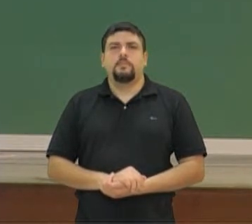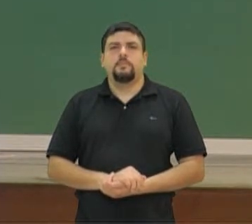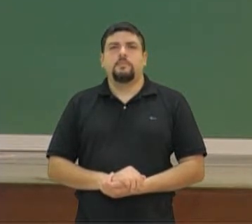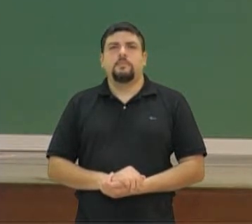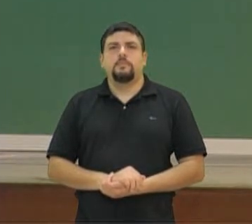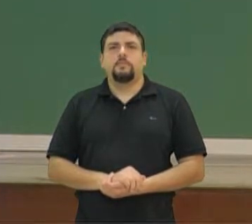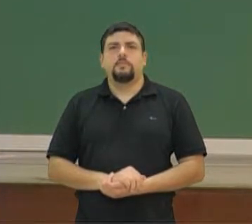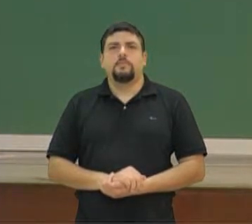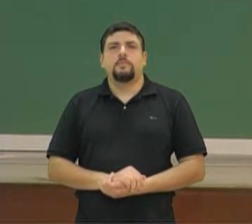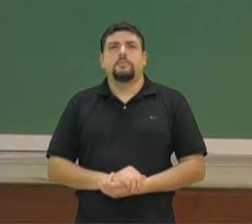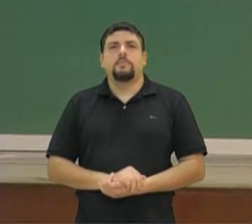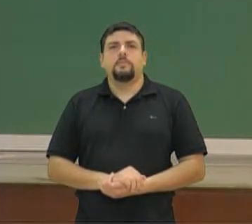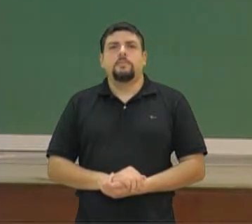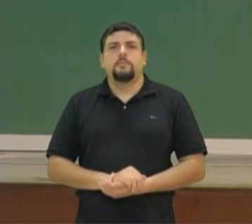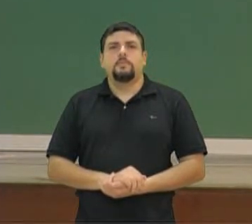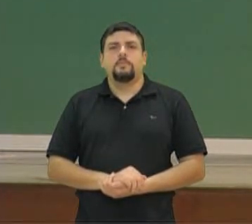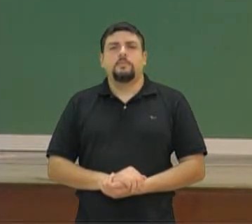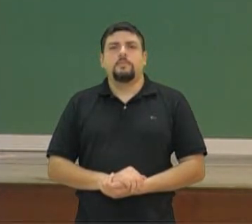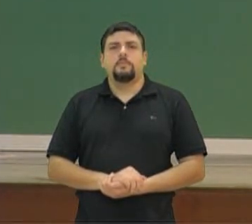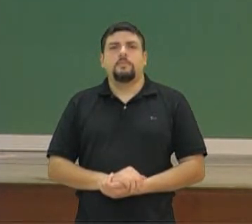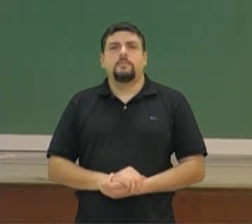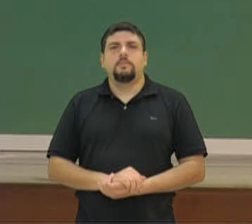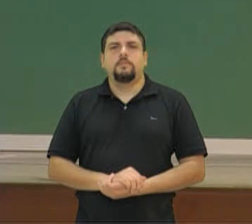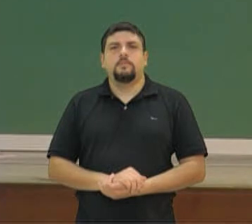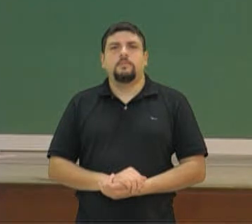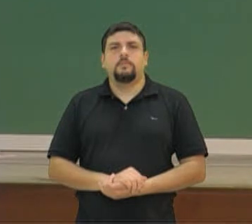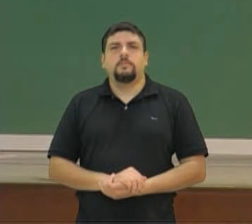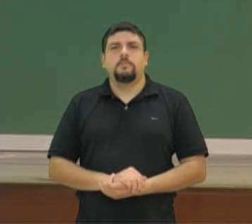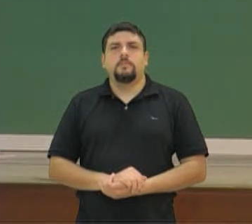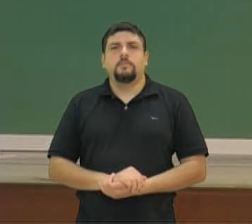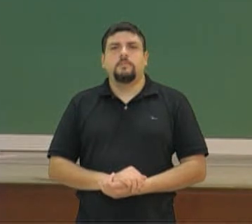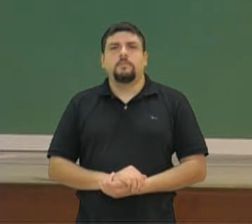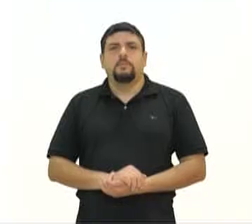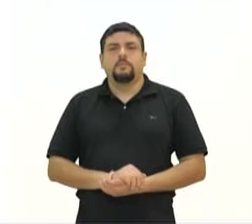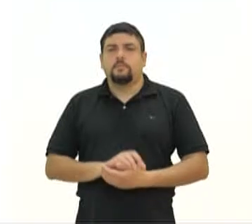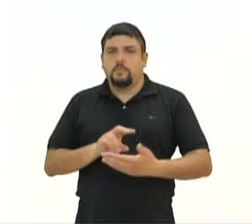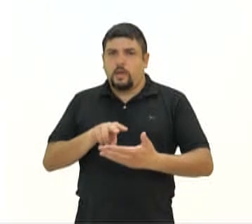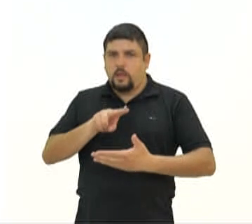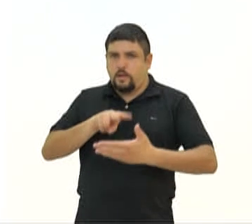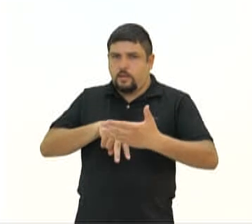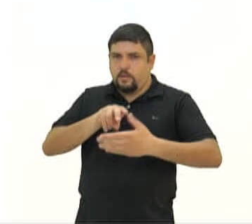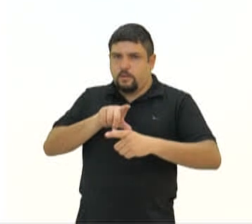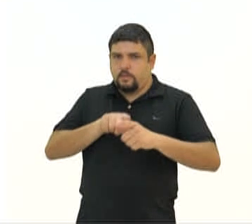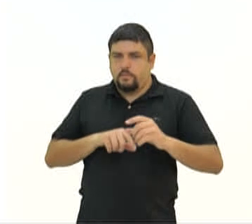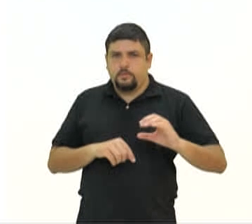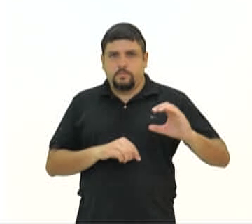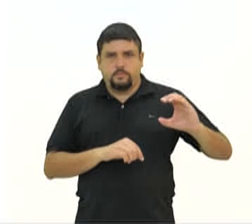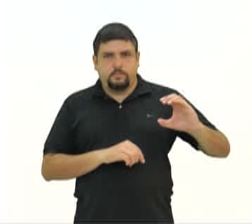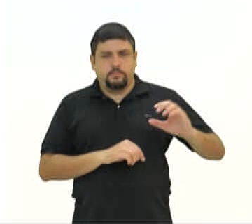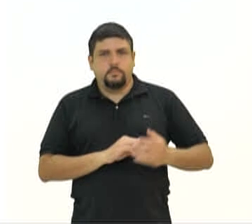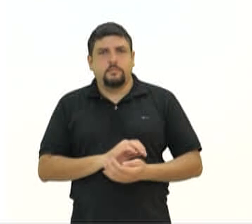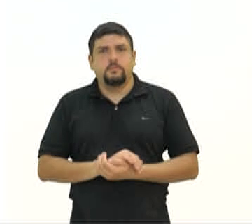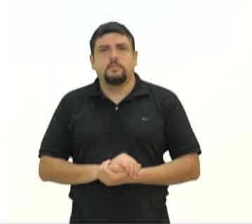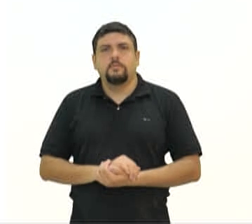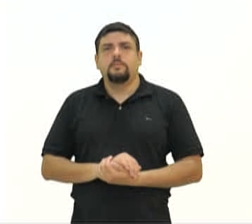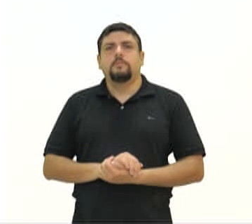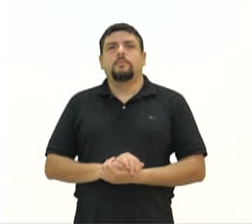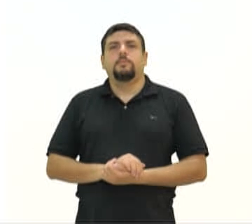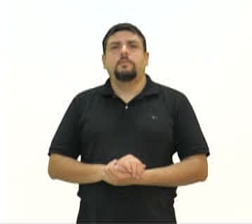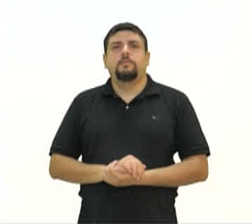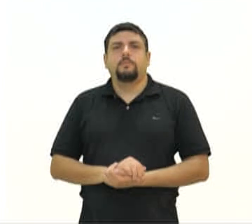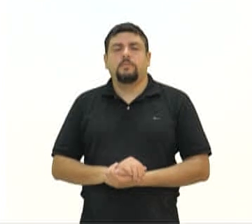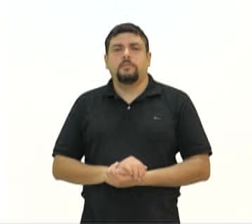menos 32. Alternativa C, p de x 4x ao quinta menos 6x à quarta mais x ao cubo